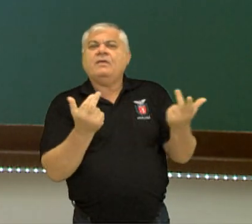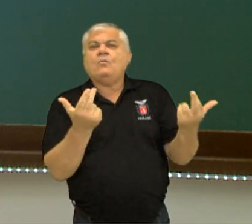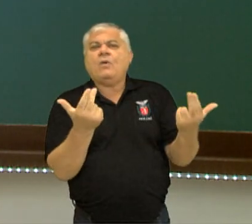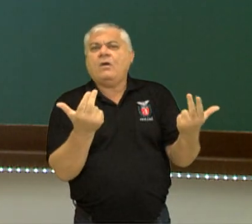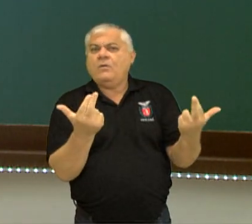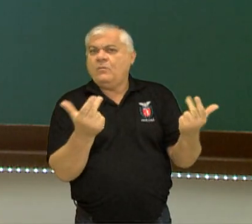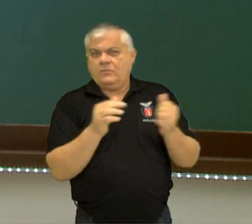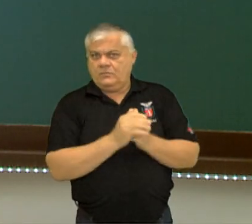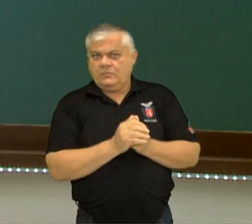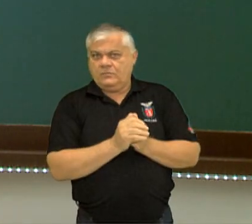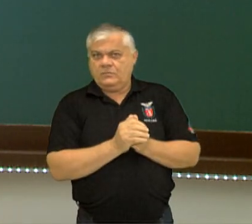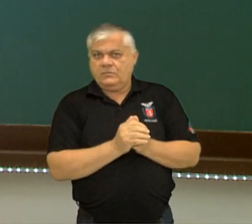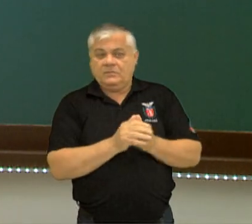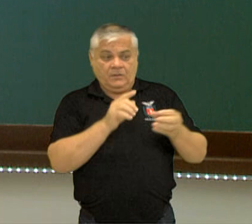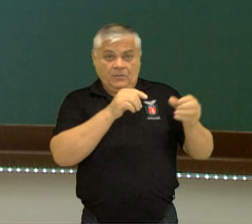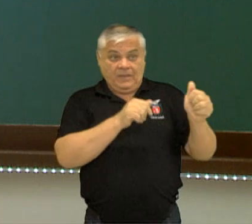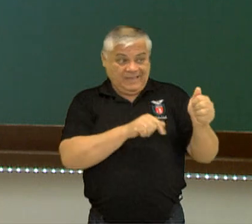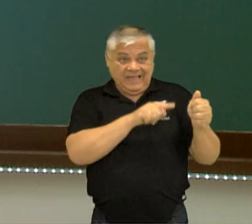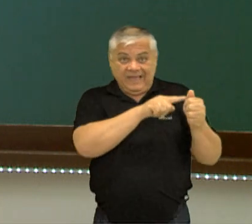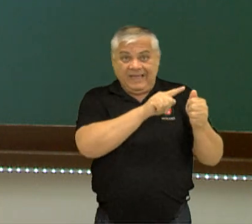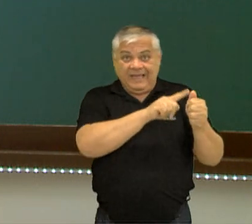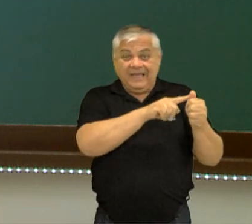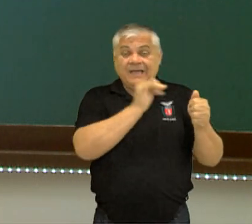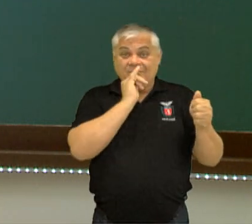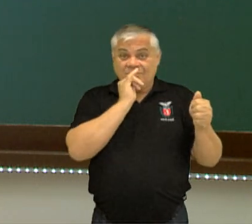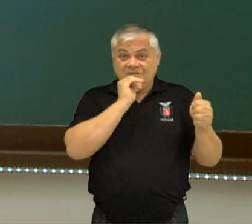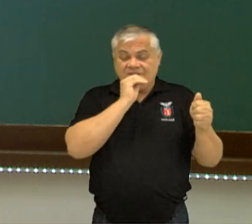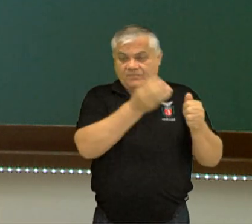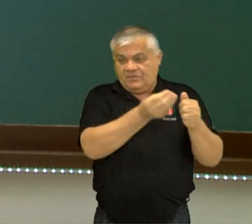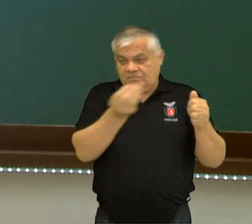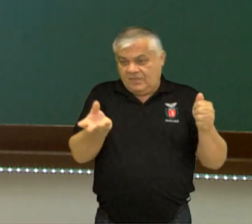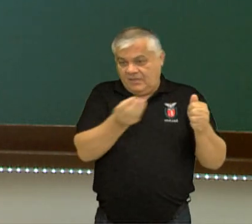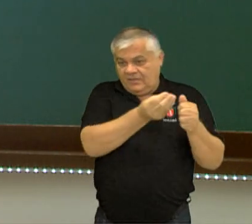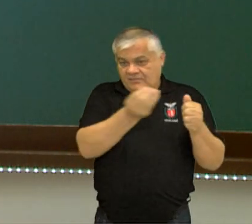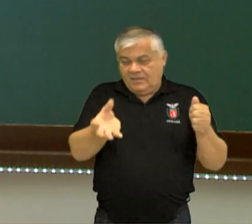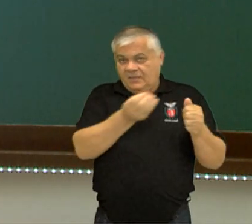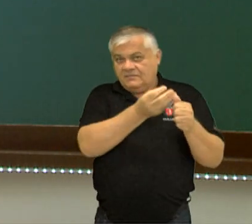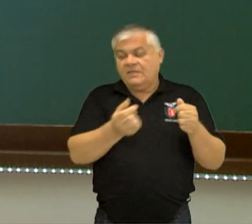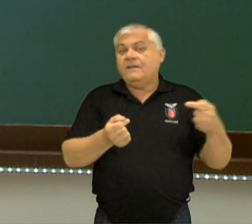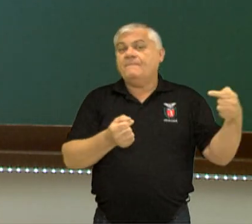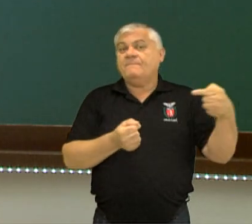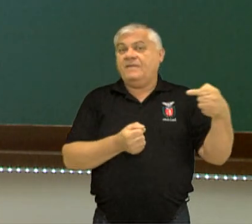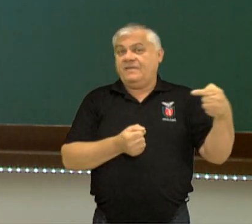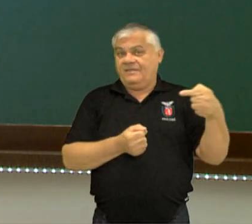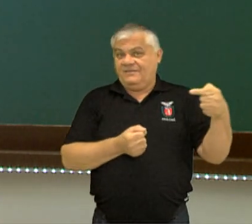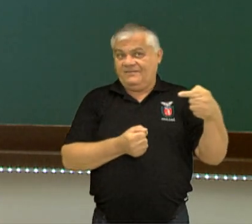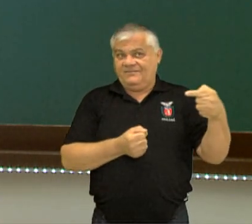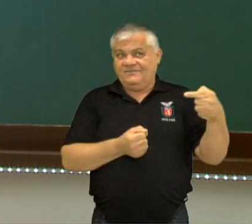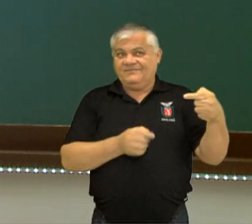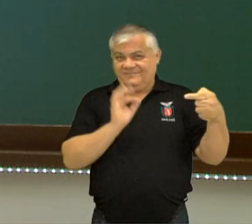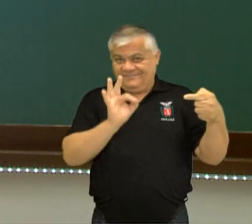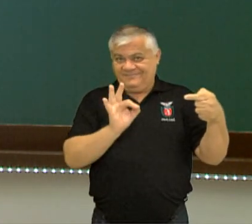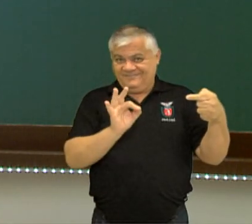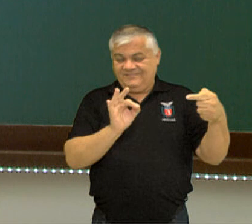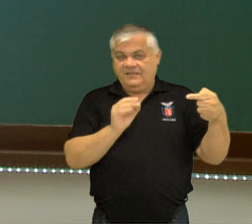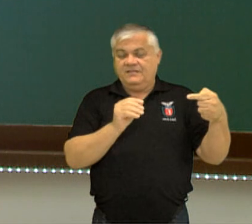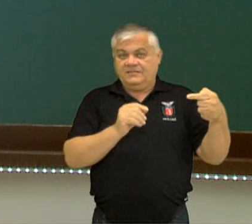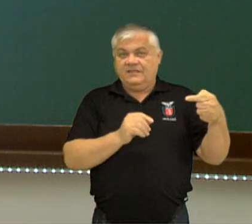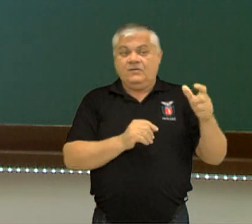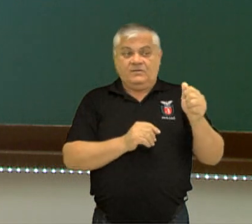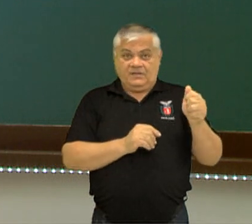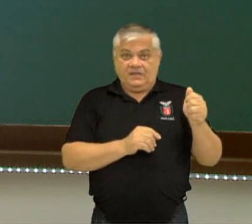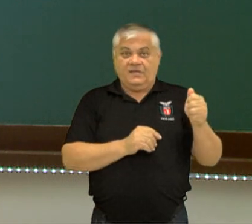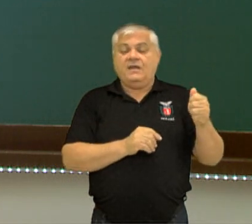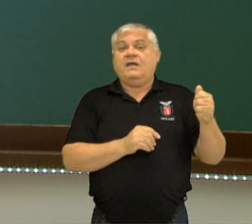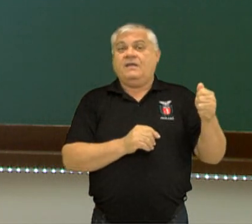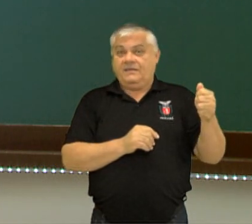recebe. Só que quem perde tem um sinal de menos. E se você ajustar a matemática, você chega nessa relação. O calor